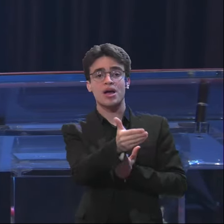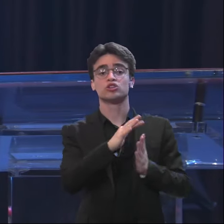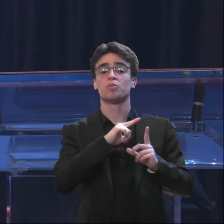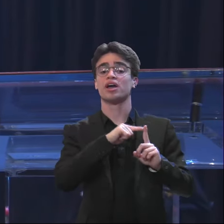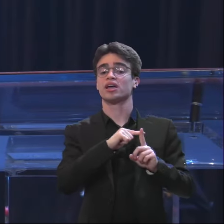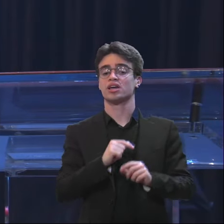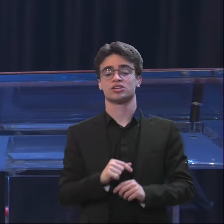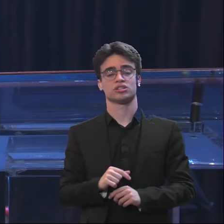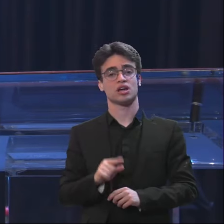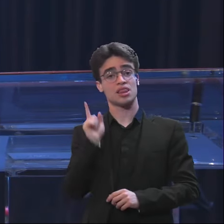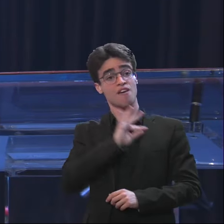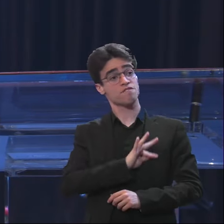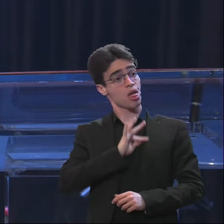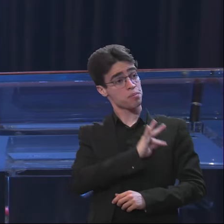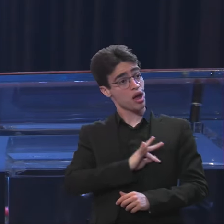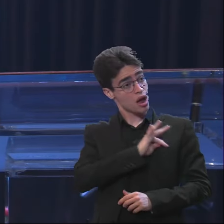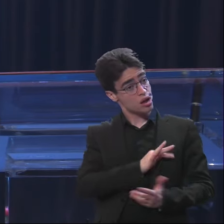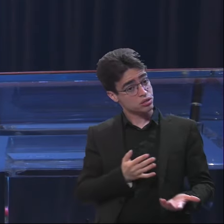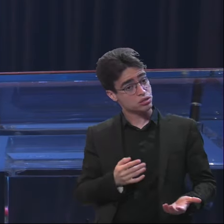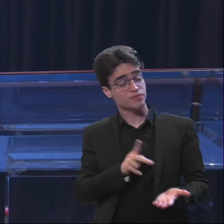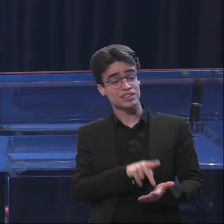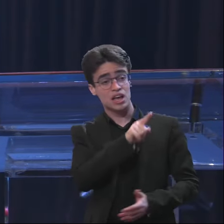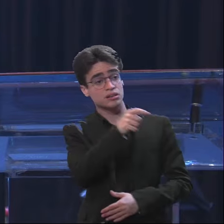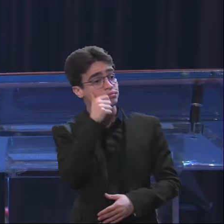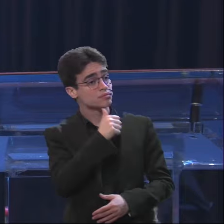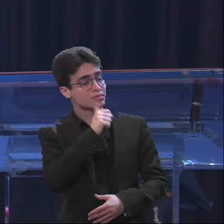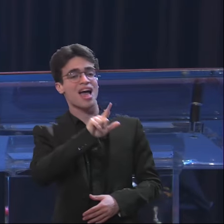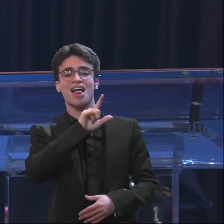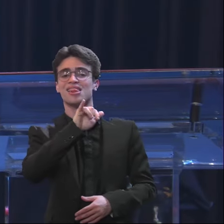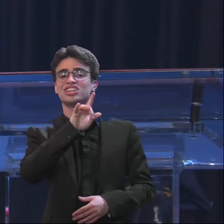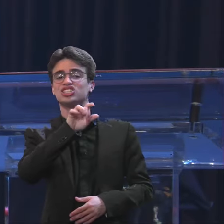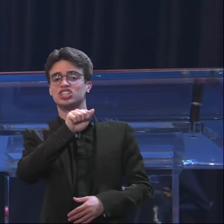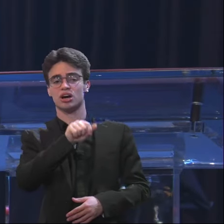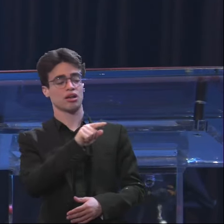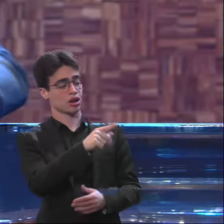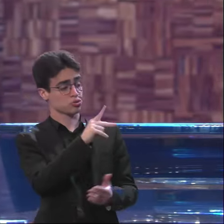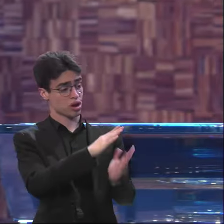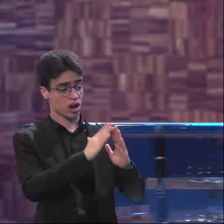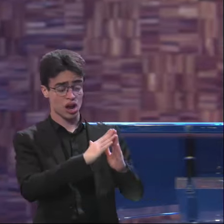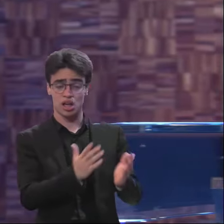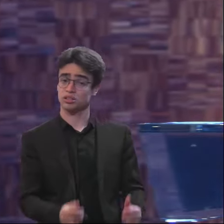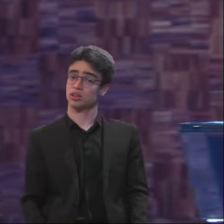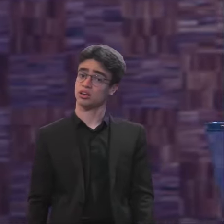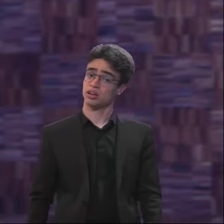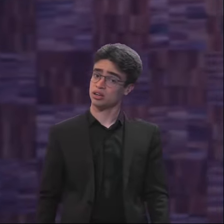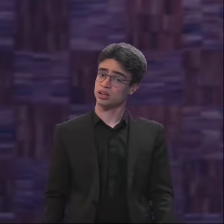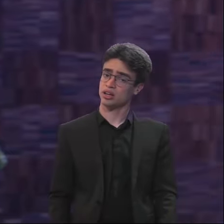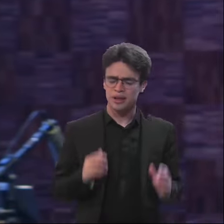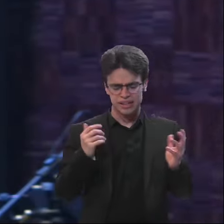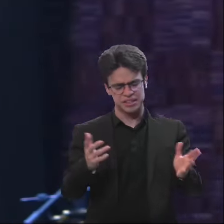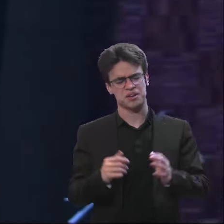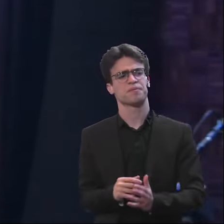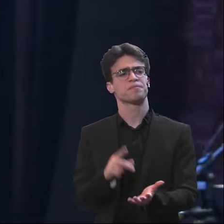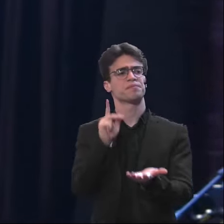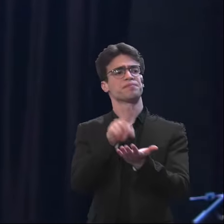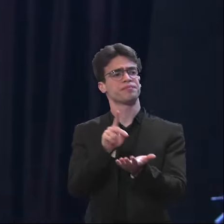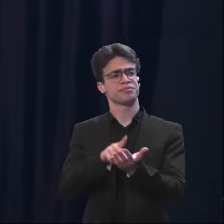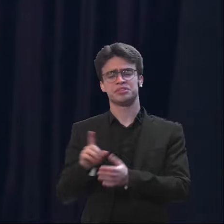casa de Lídia, a mulher que Deus abriu o entendimento. Sabe, eu creio que encontros com